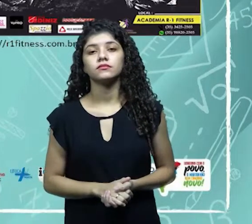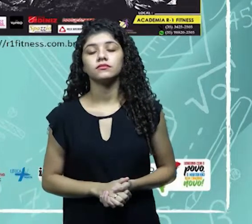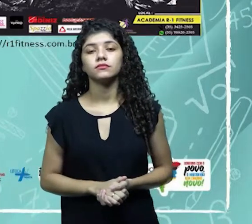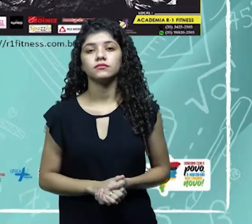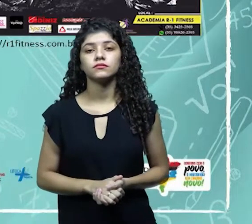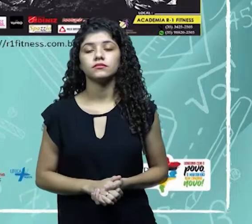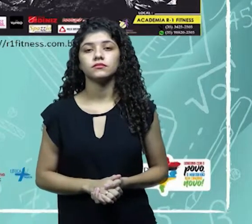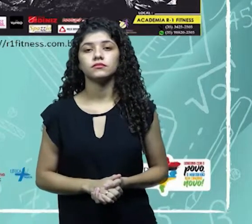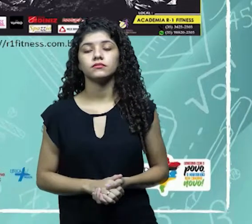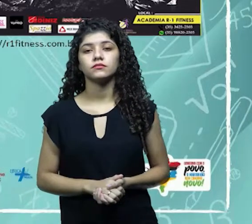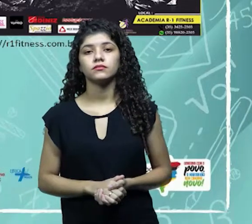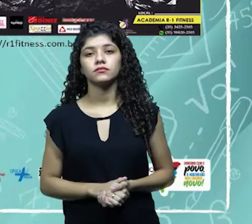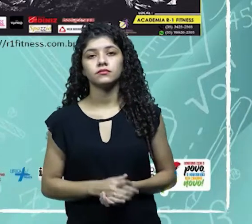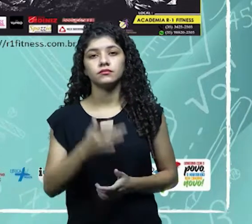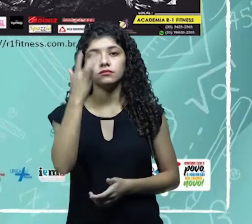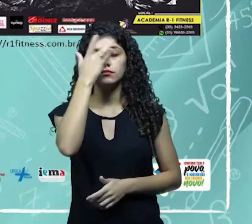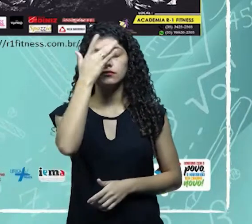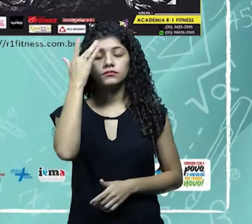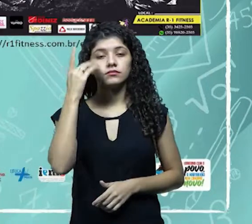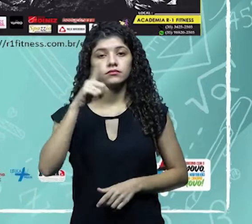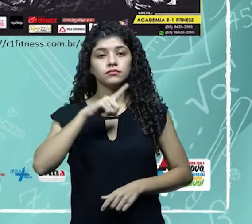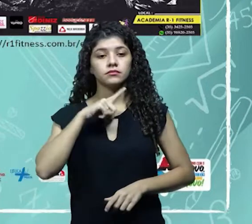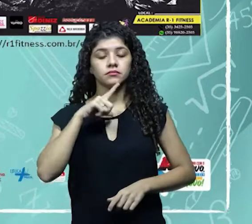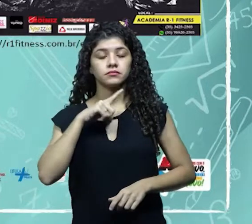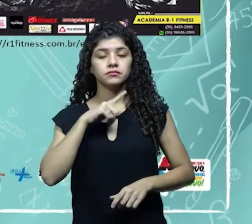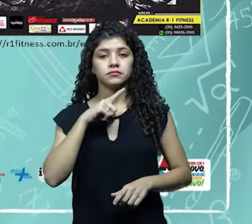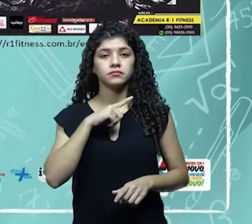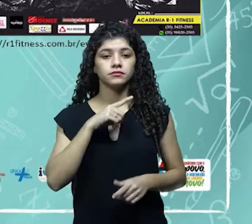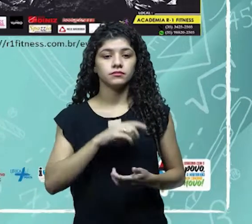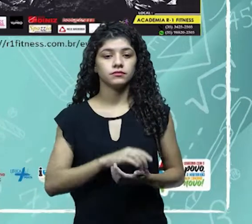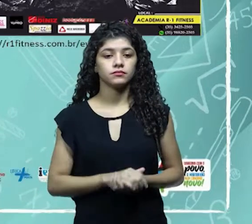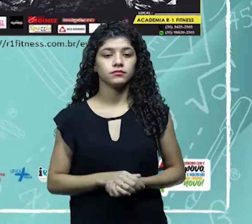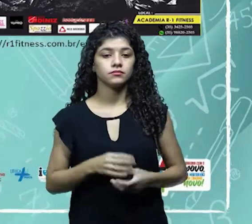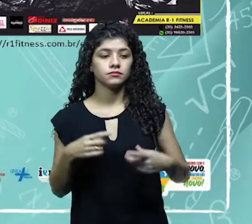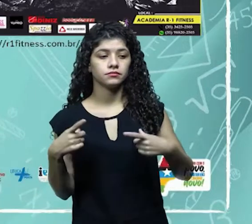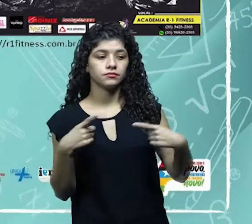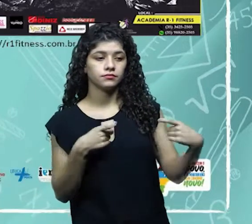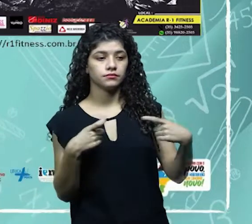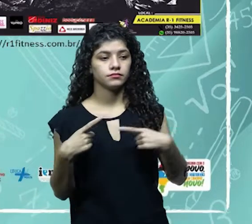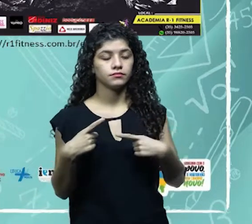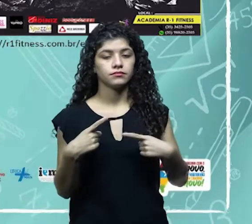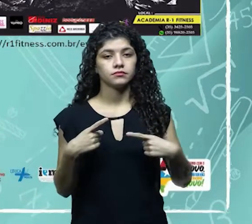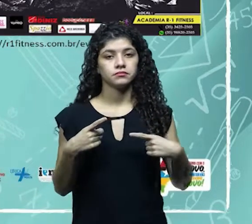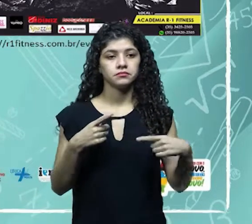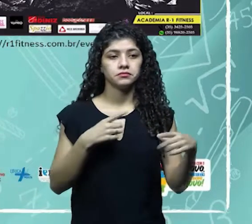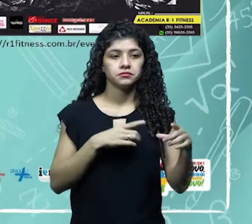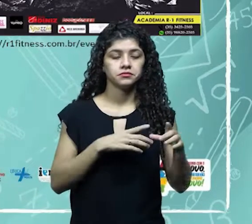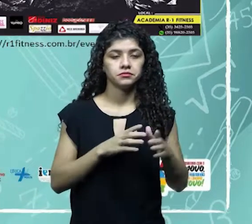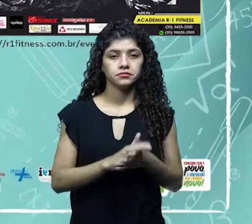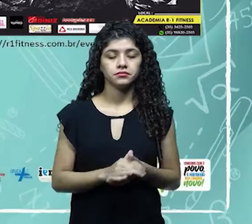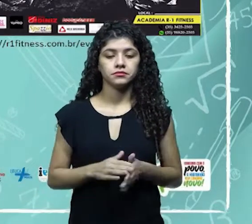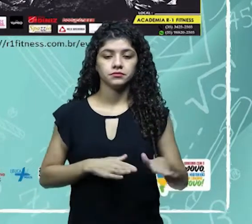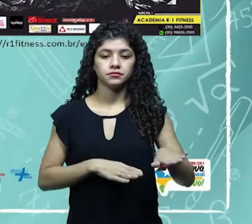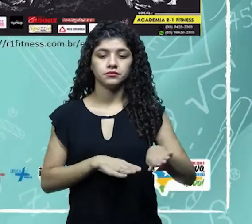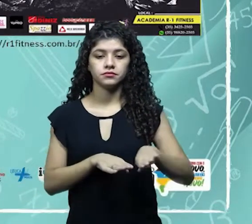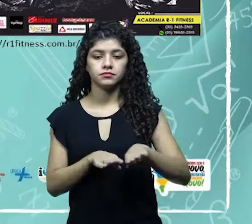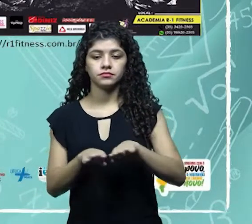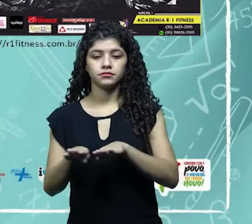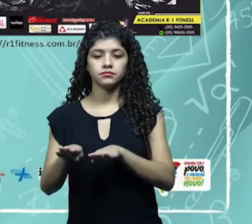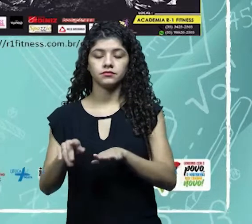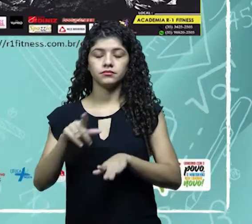né quando é campeonato Então é os concorrentes ele se enfrentam entre si